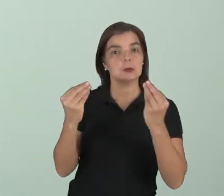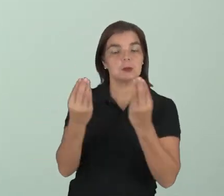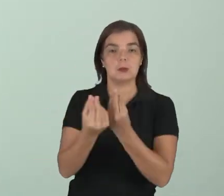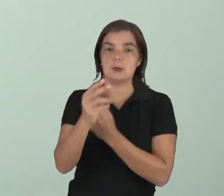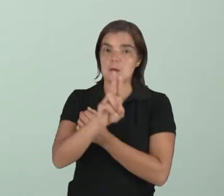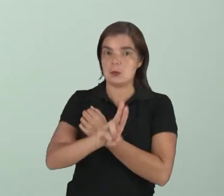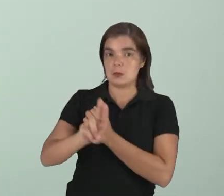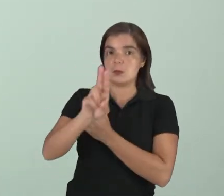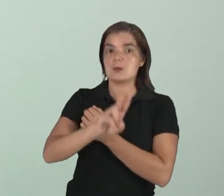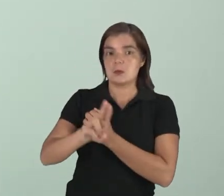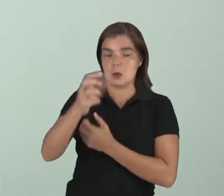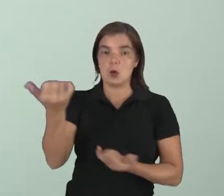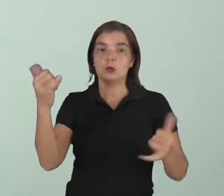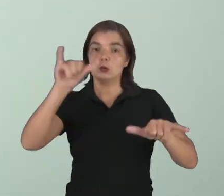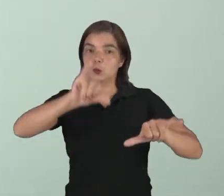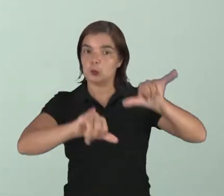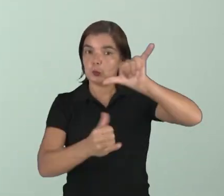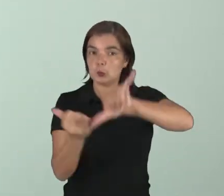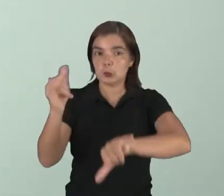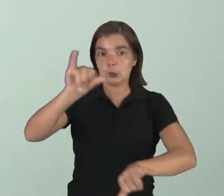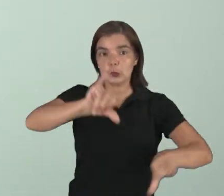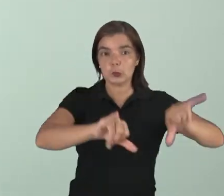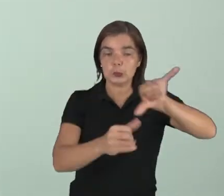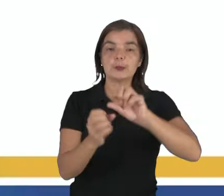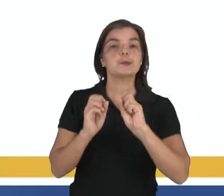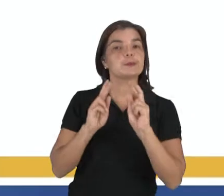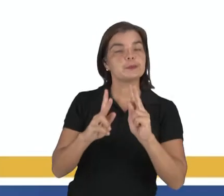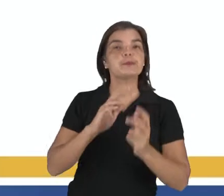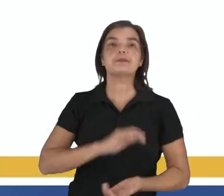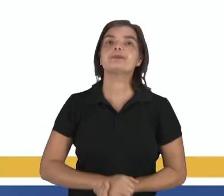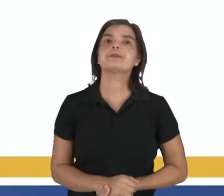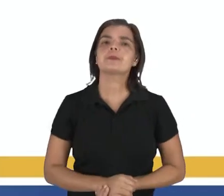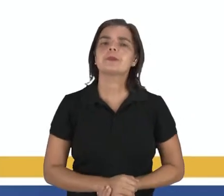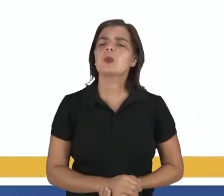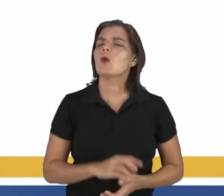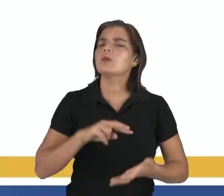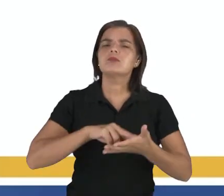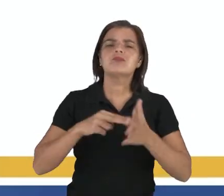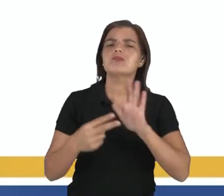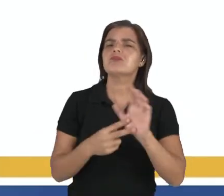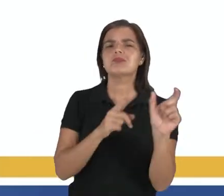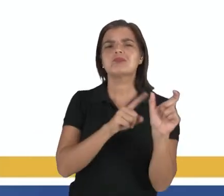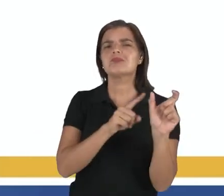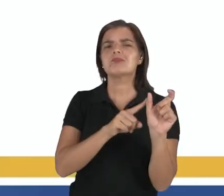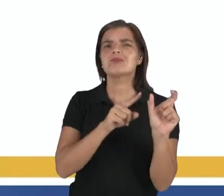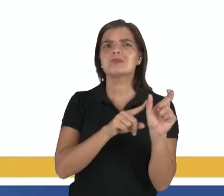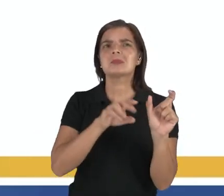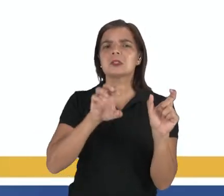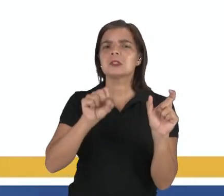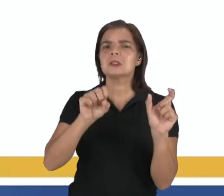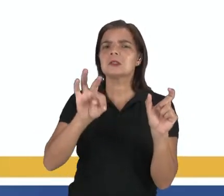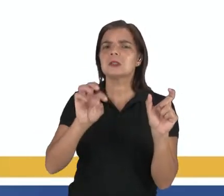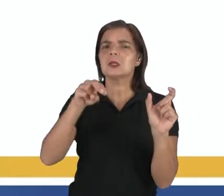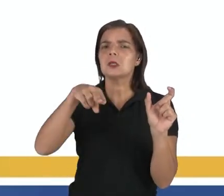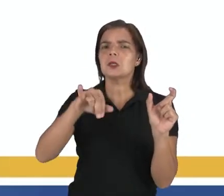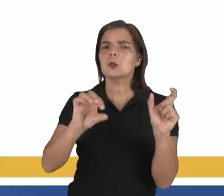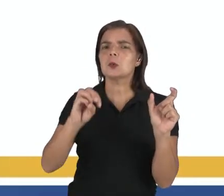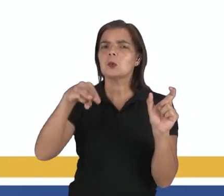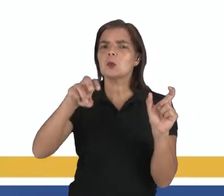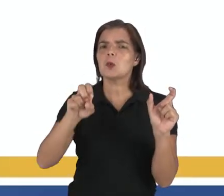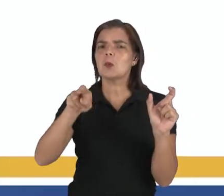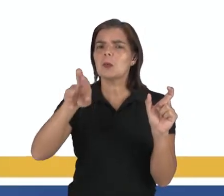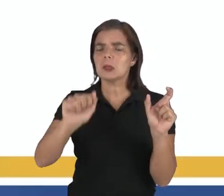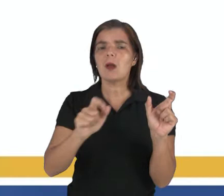são utilizadas nas reações, ok? Então, vamos lá. O que significa a palavra estequiometria? Ela é uma